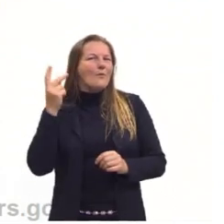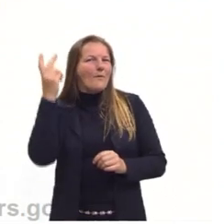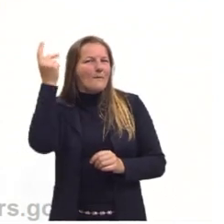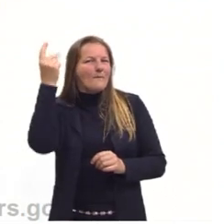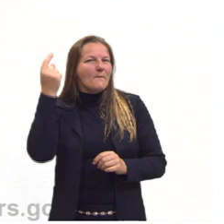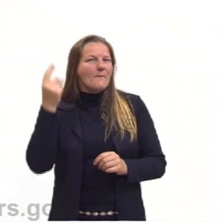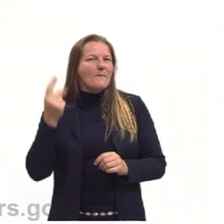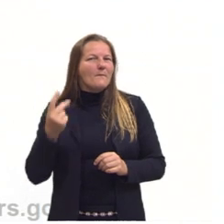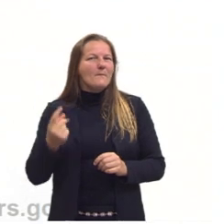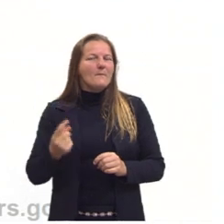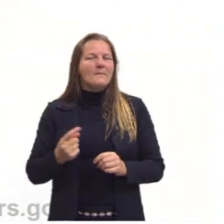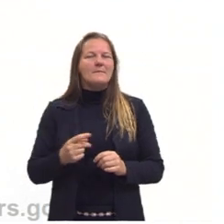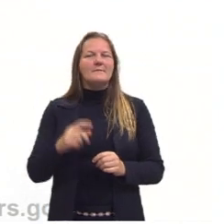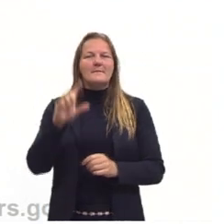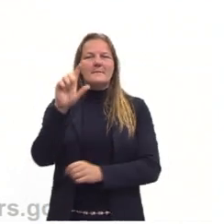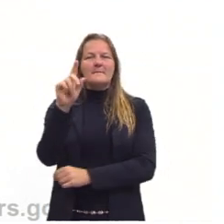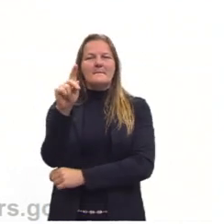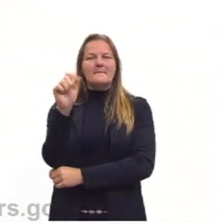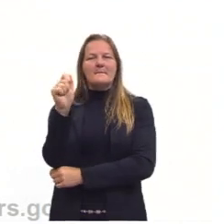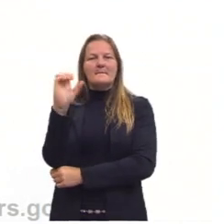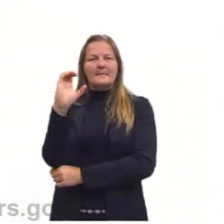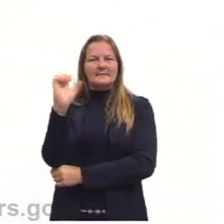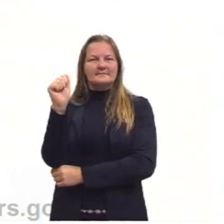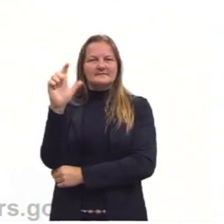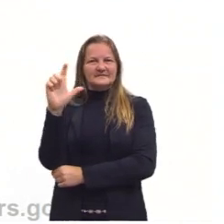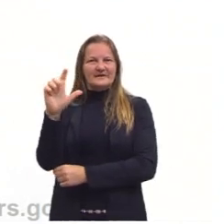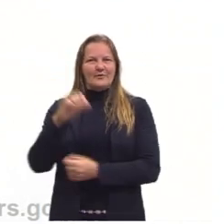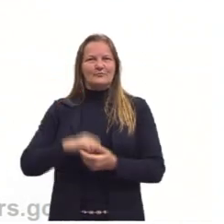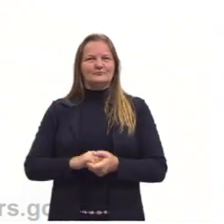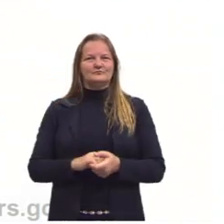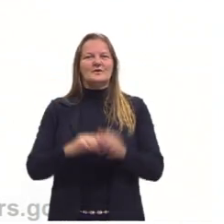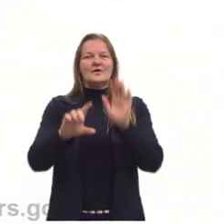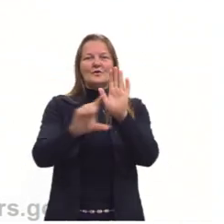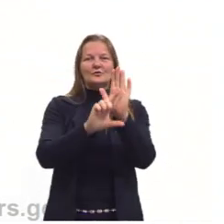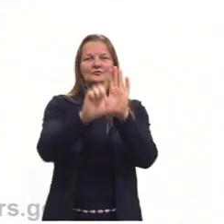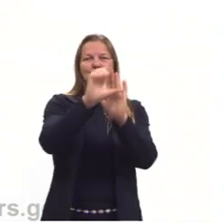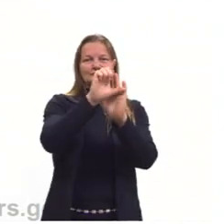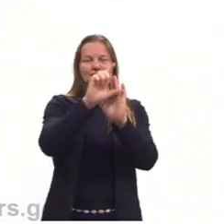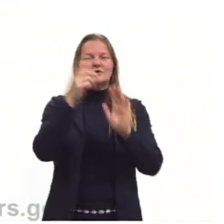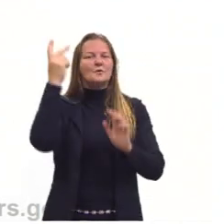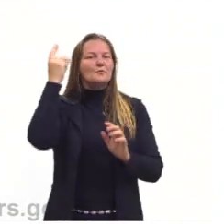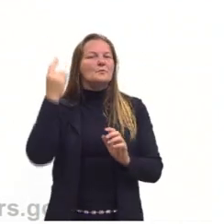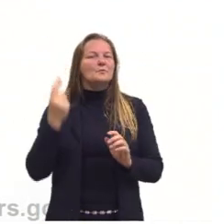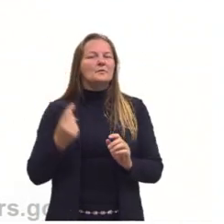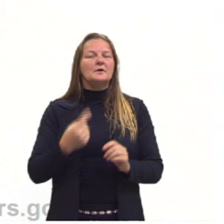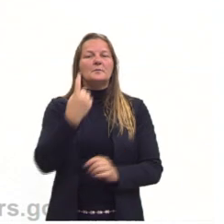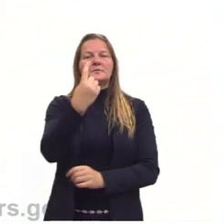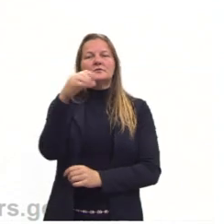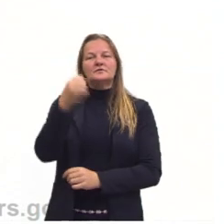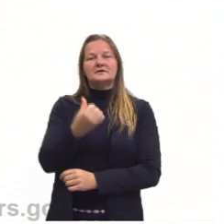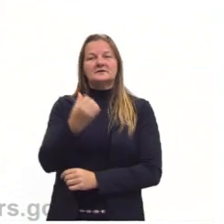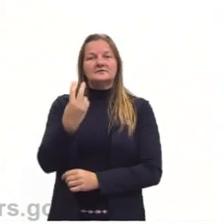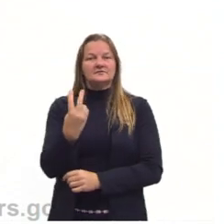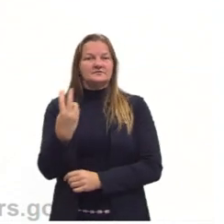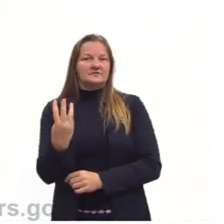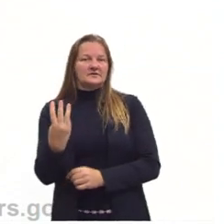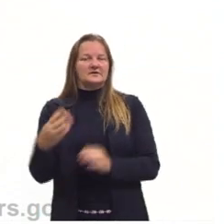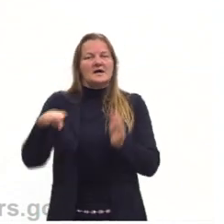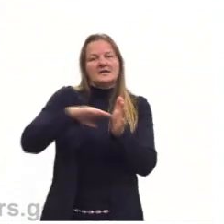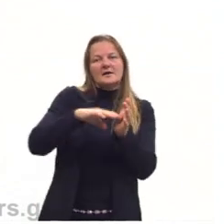falar no princípio dele a gente vai falar um pouquinho sobre ele então Blaze Pascal Ele viveu entre 1623